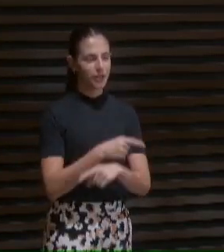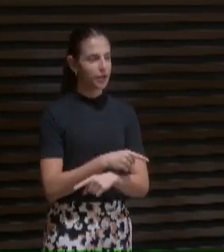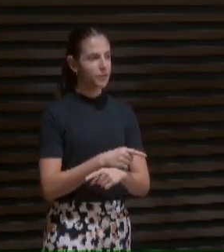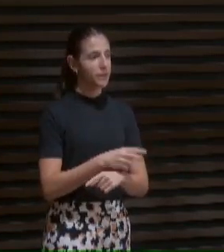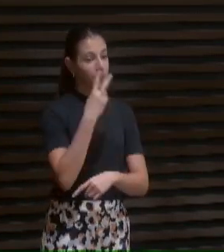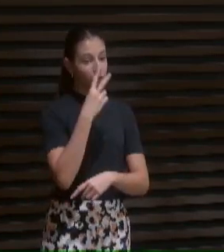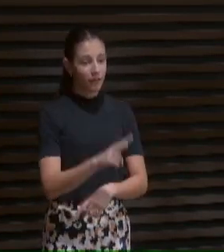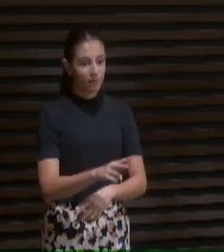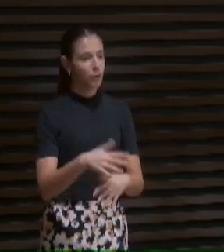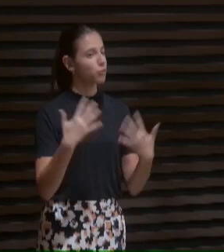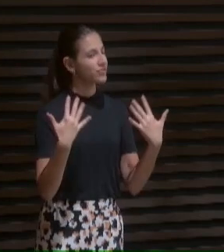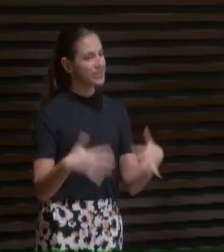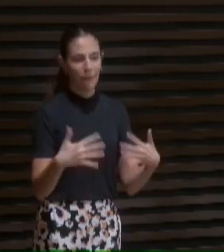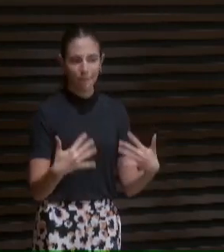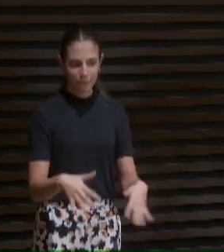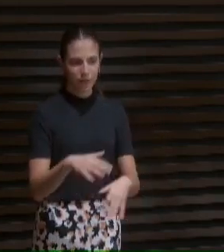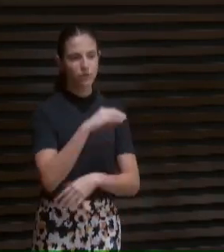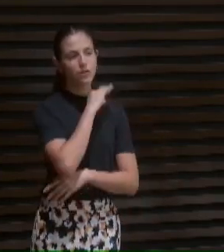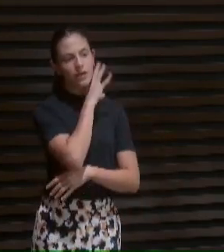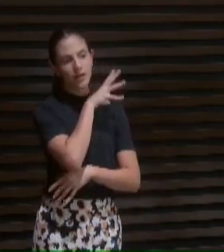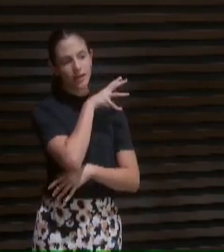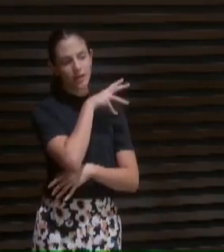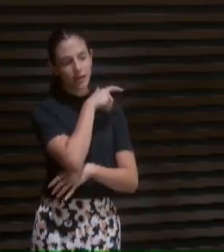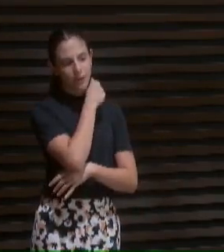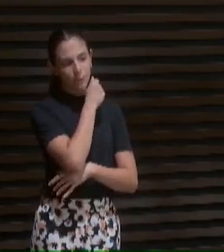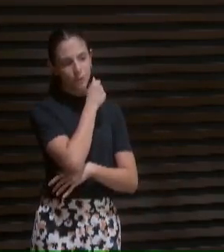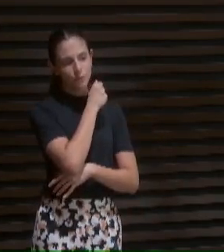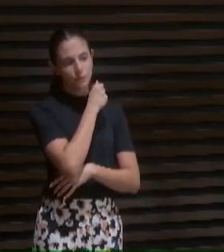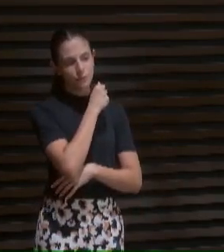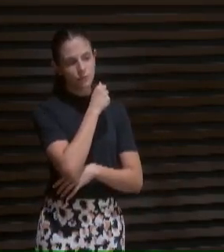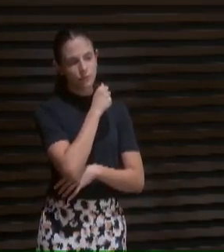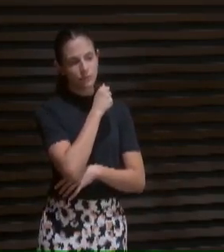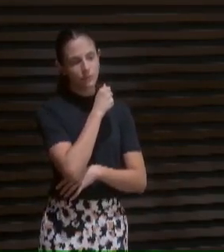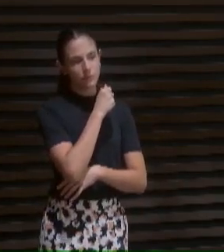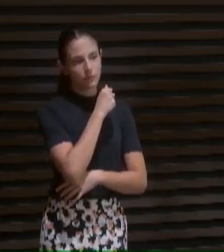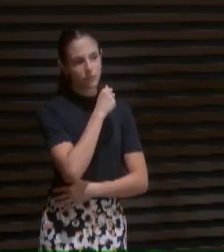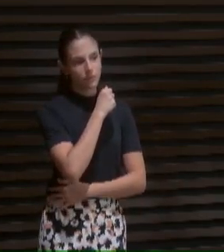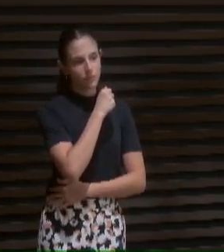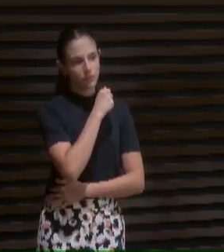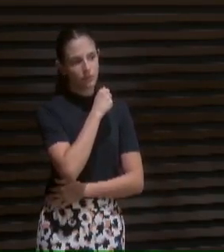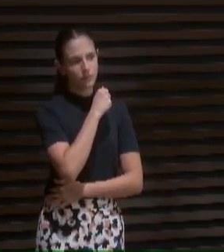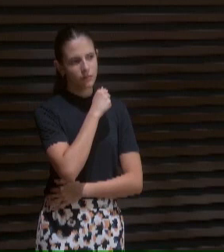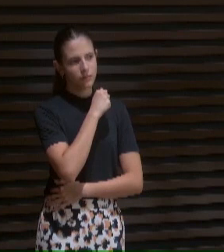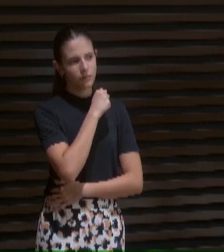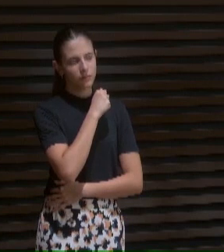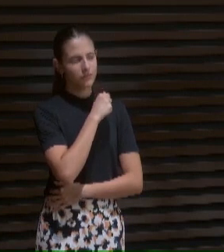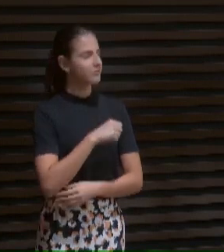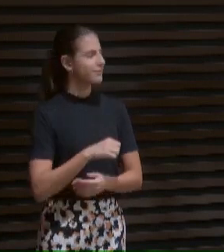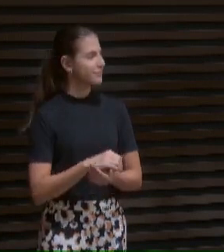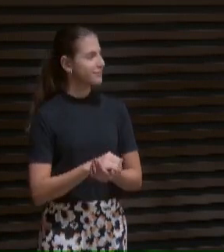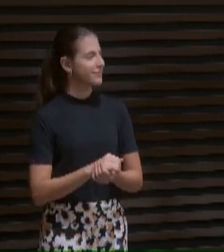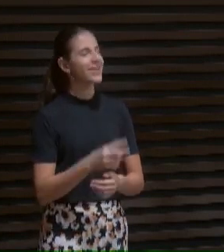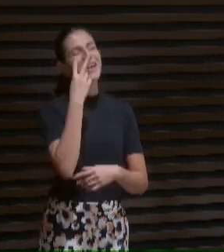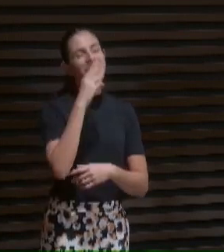o leão de C.S. Lewis. Não, mas eu olhei, não era o leão, era o